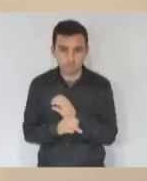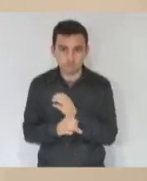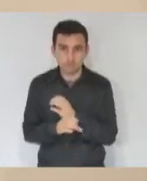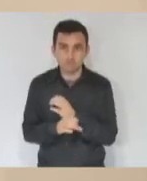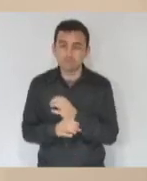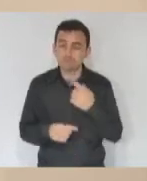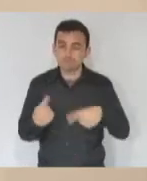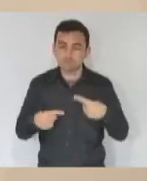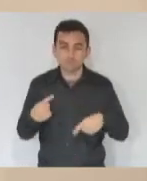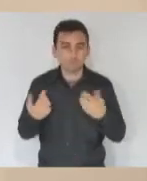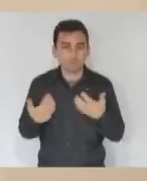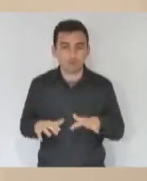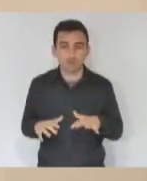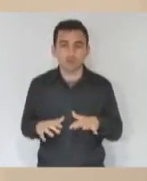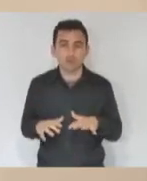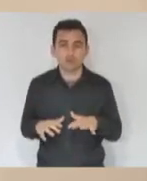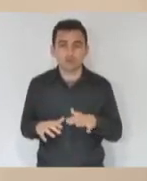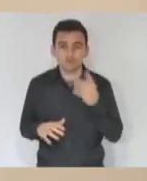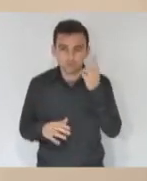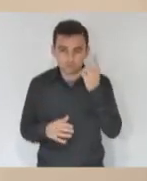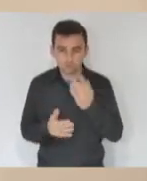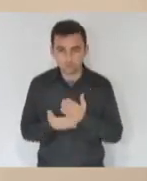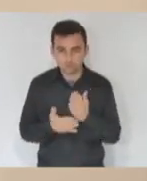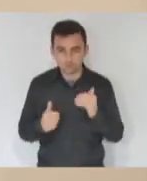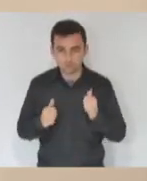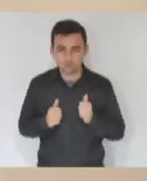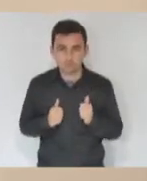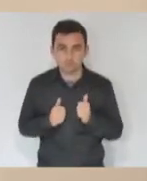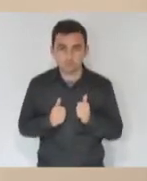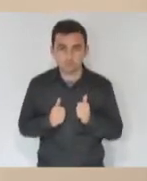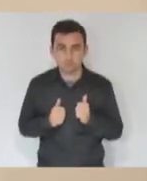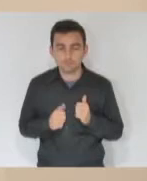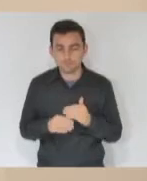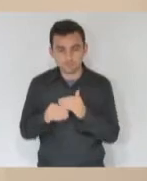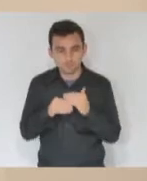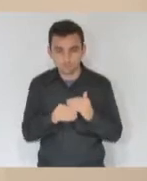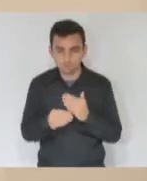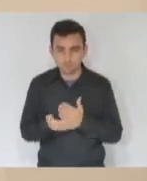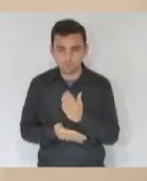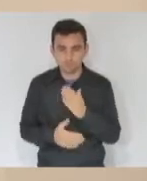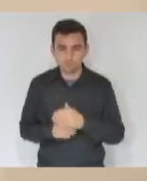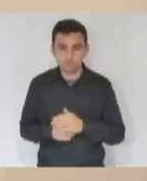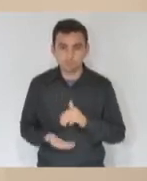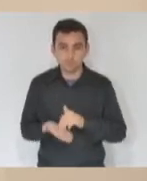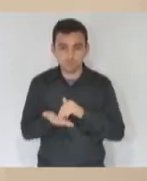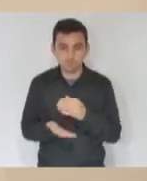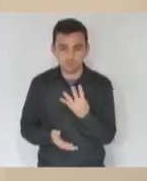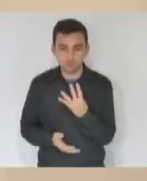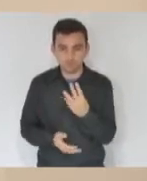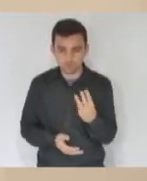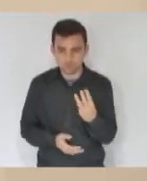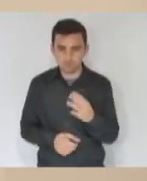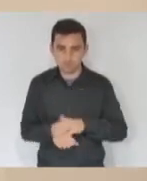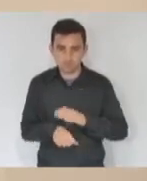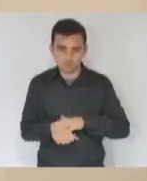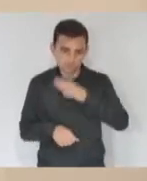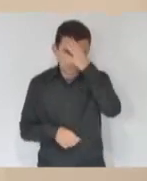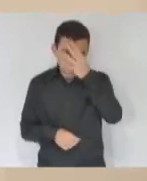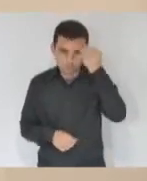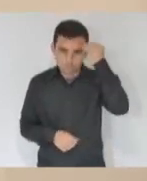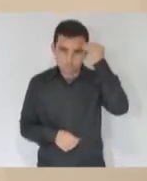em votação. Deputados que aprovam, permaneçam como se encontram. Aprovado por unanimidade. Moção 43, autoria deputada Luciane